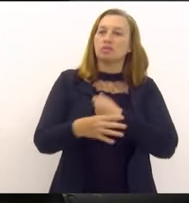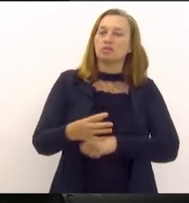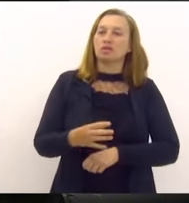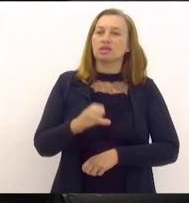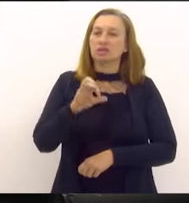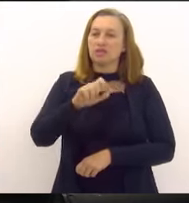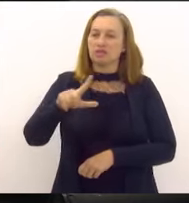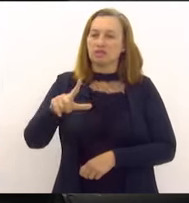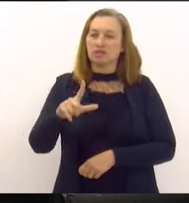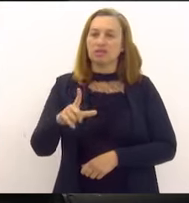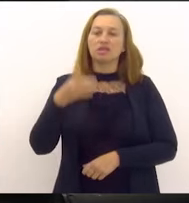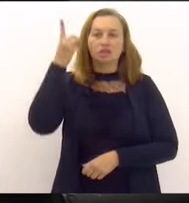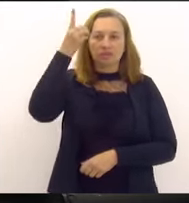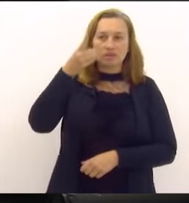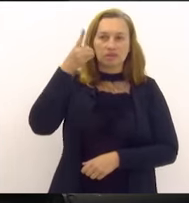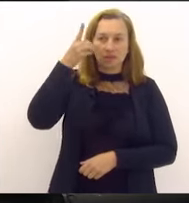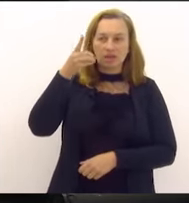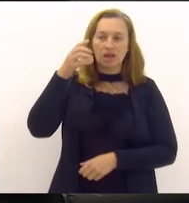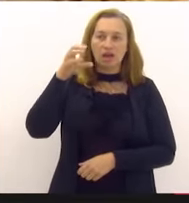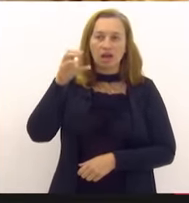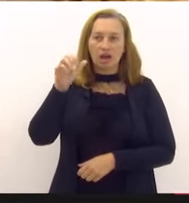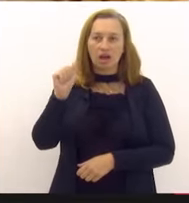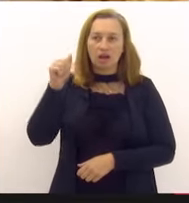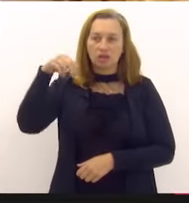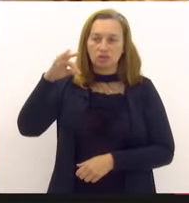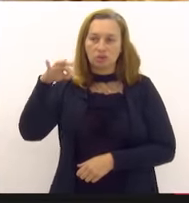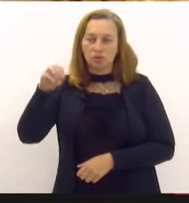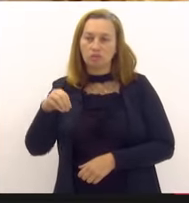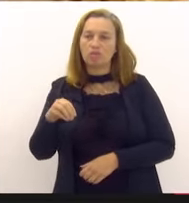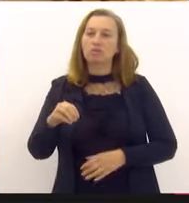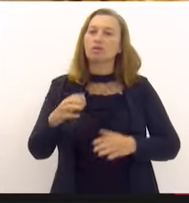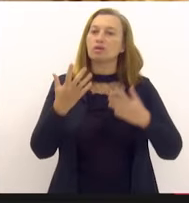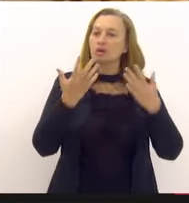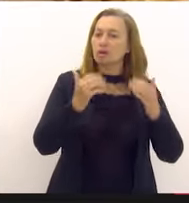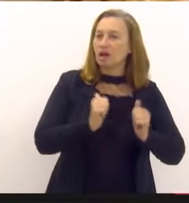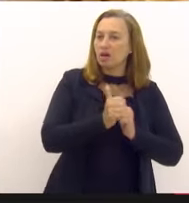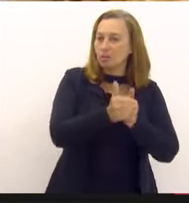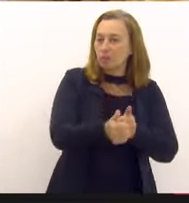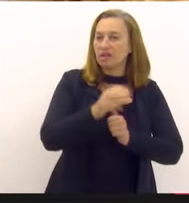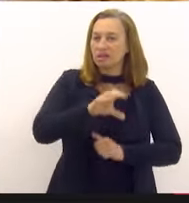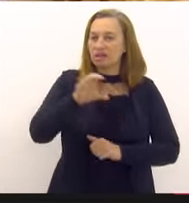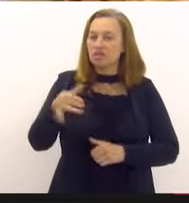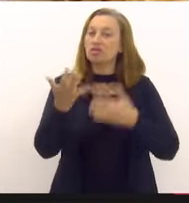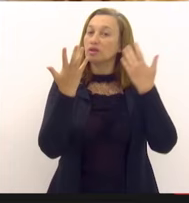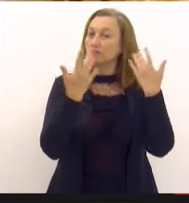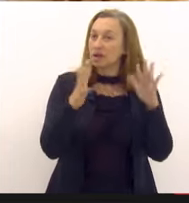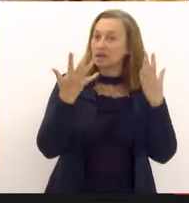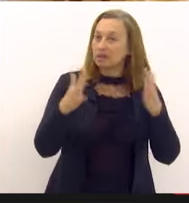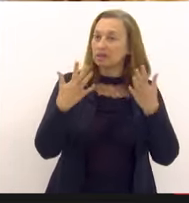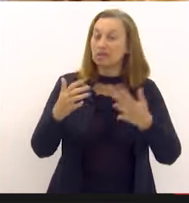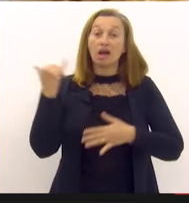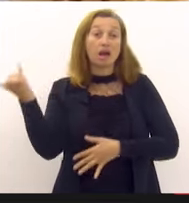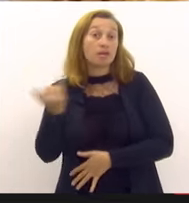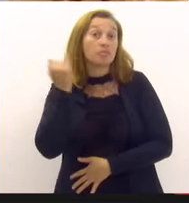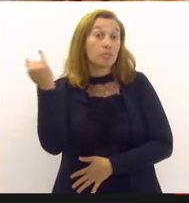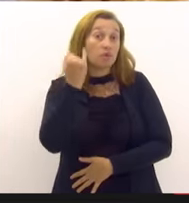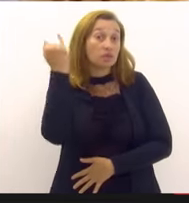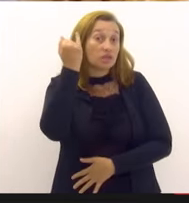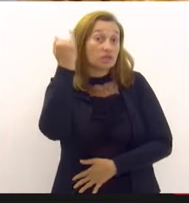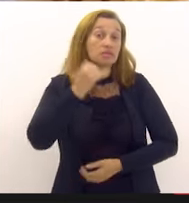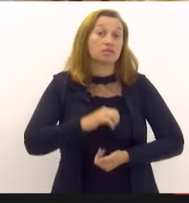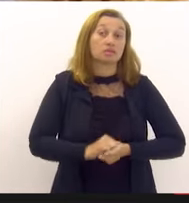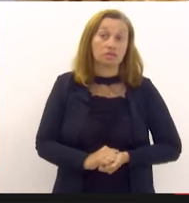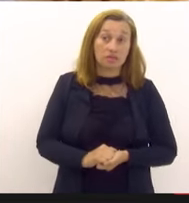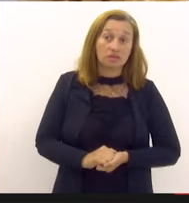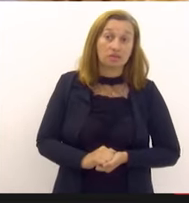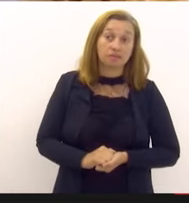Deputada Tia... Acompanhe a CCJ e parabenizo o autor, haja visto a importância, né,